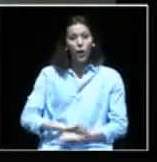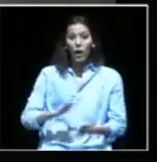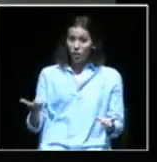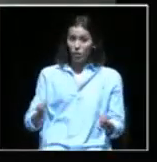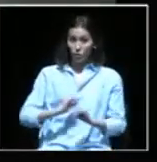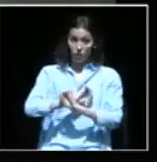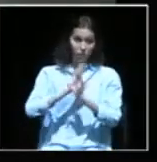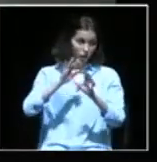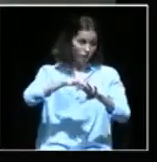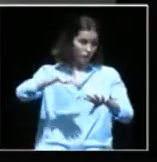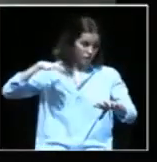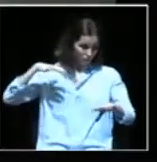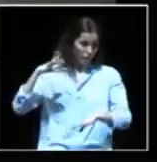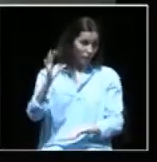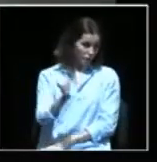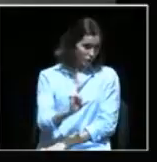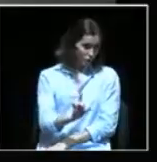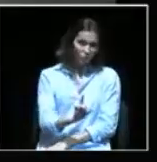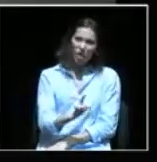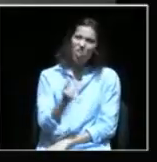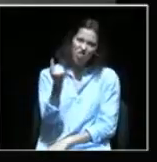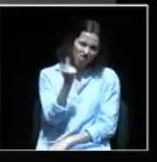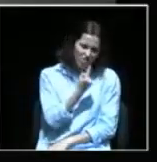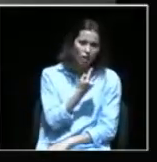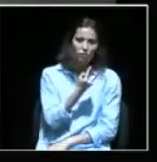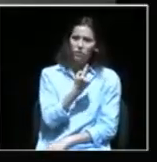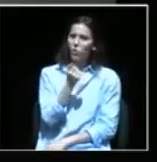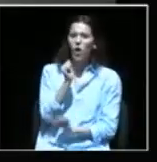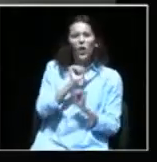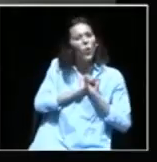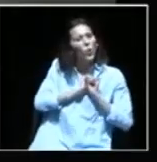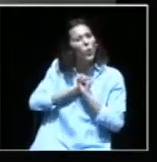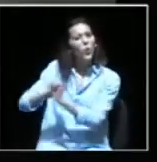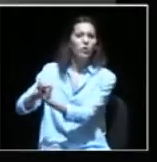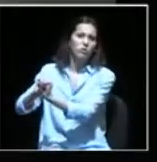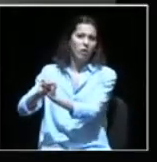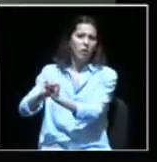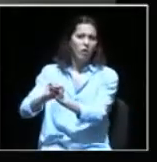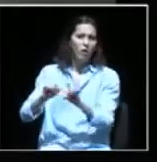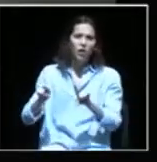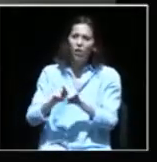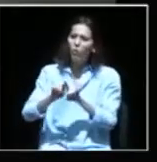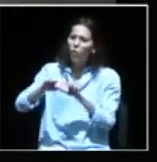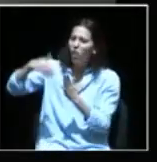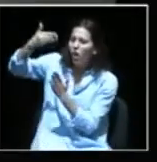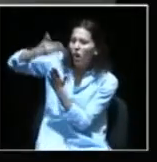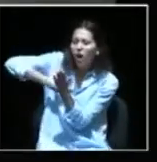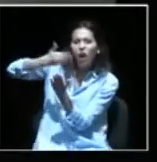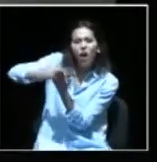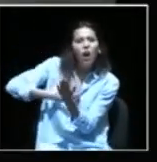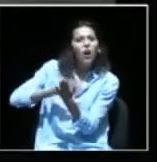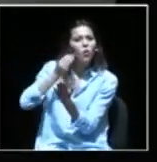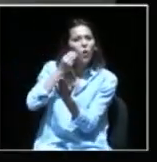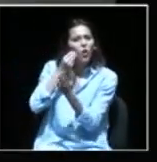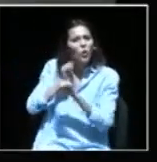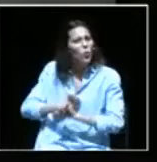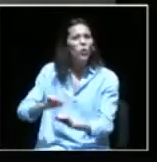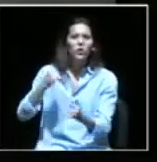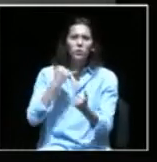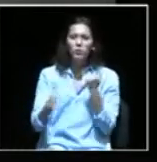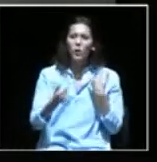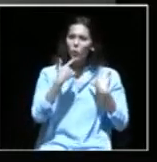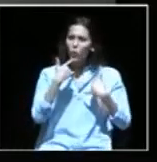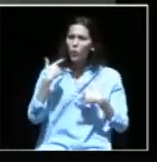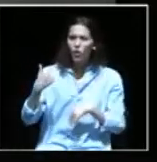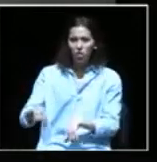Assembleia Municipal de Lisboa deve recusar um processo que se apresenta contrário aos interesses da cidade e que representa tantos riscos, e